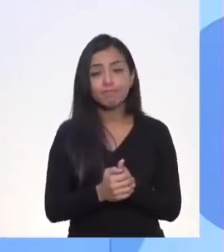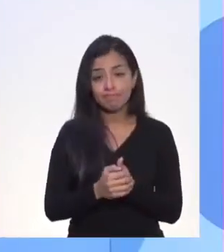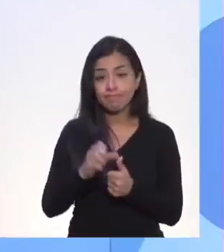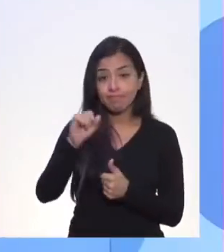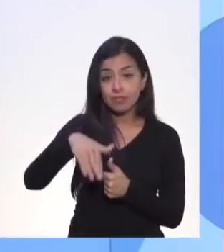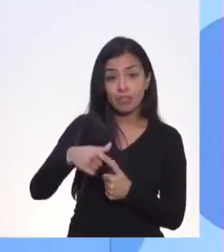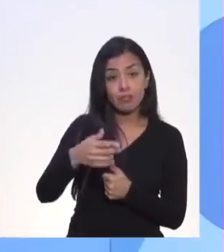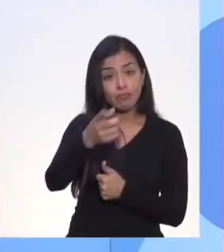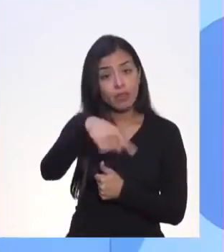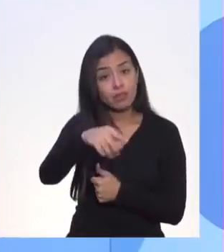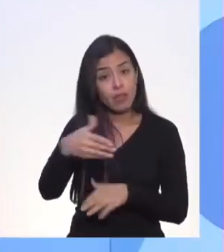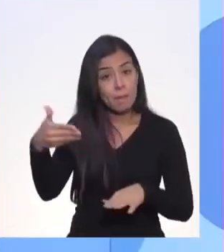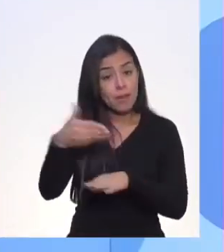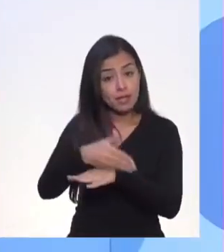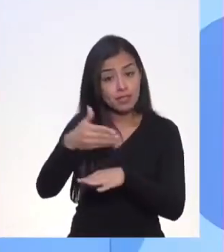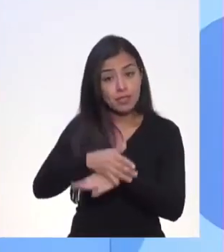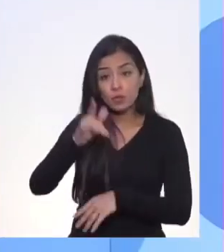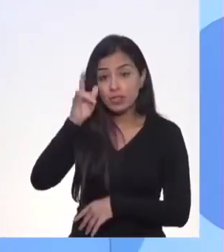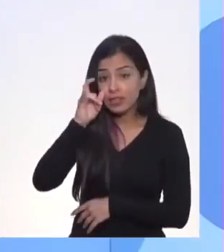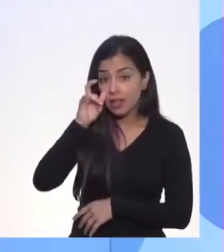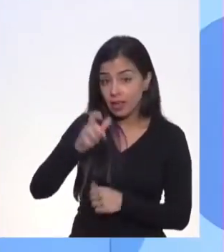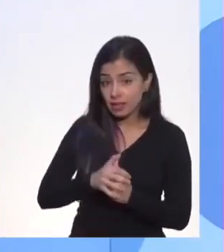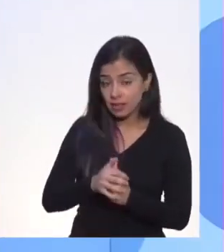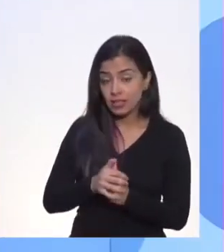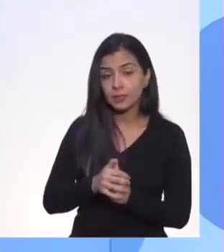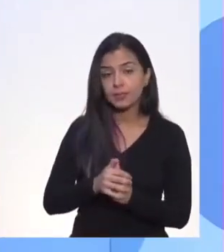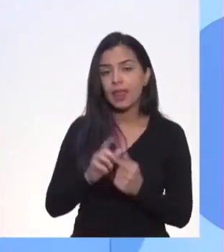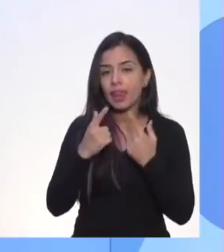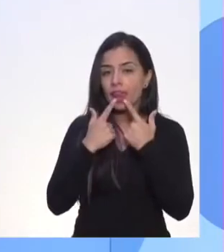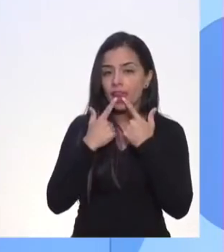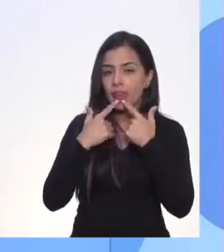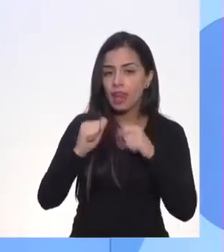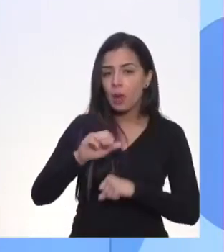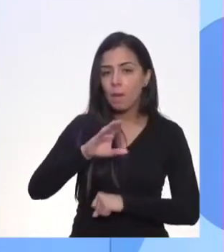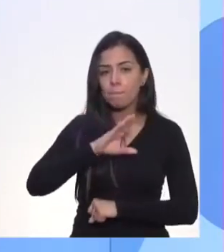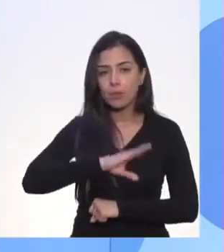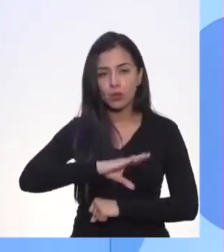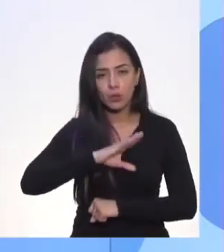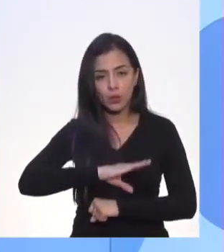vocês participem da nossa página no Instagram, né? Língua Portuguesa